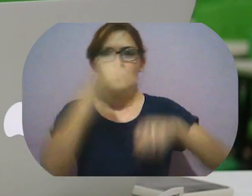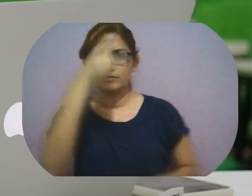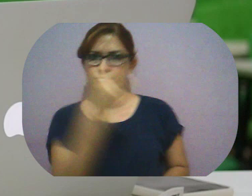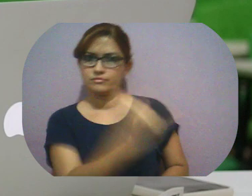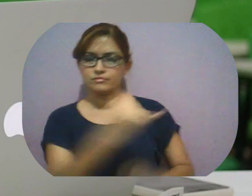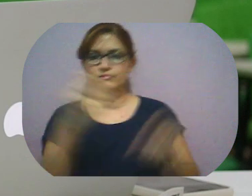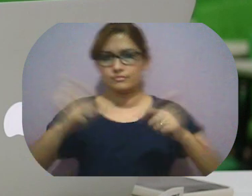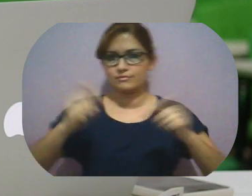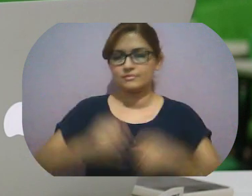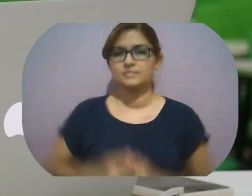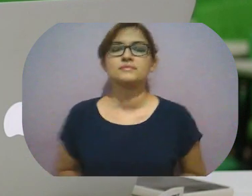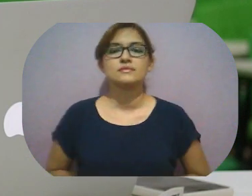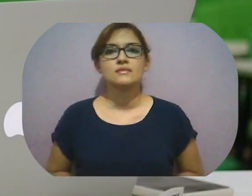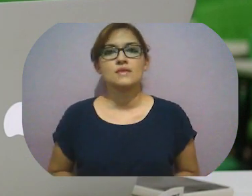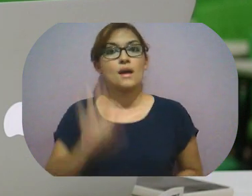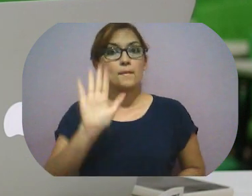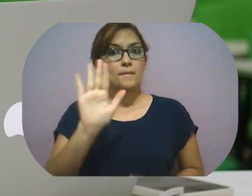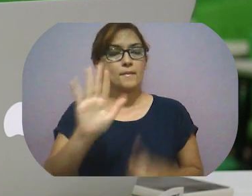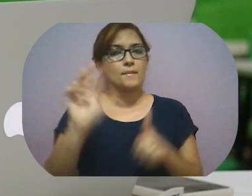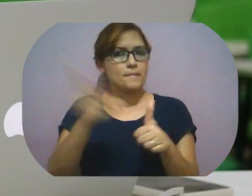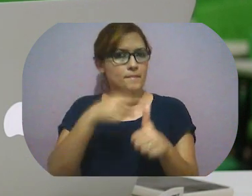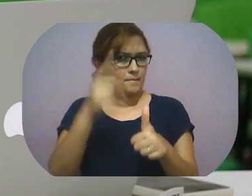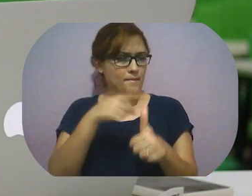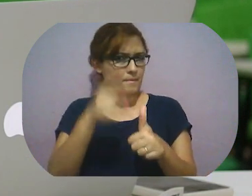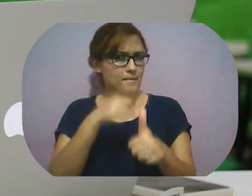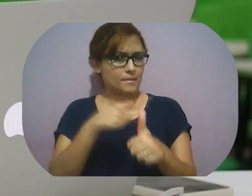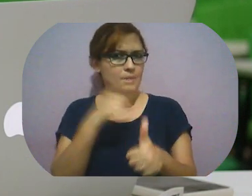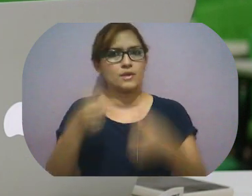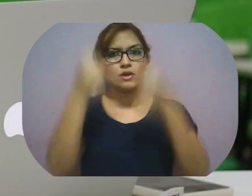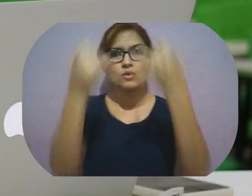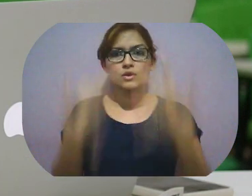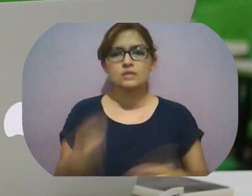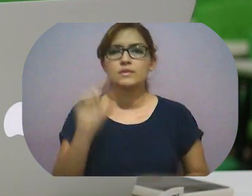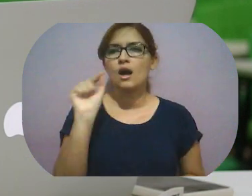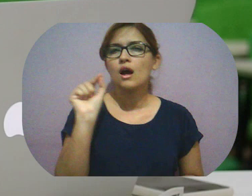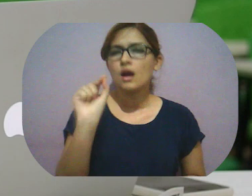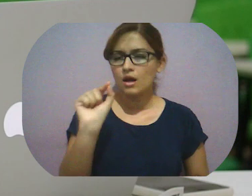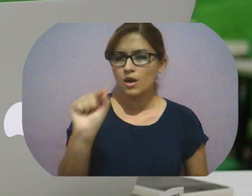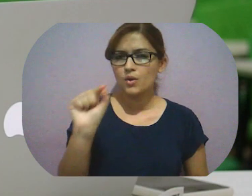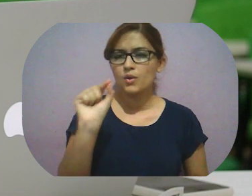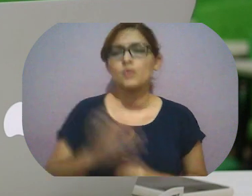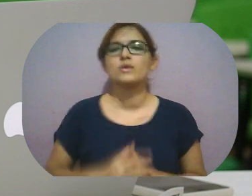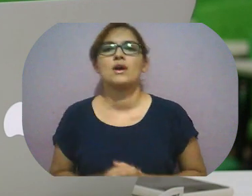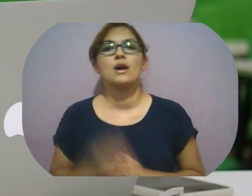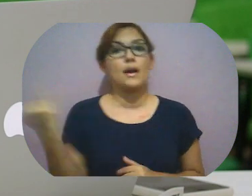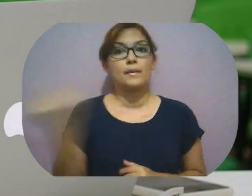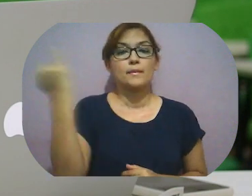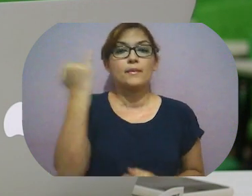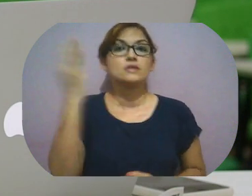a Covid-19. Antes da gente adentrar um pouquinho nas principais